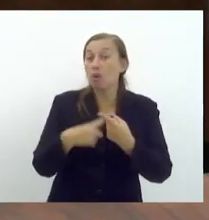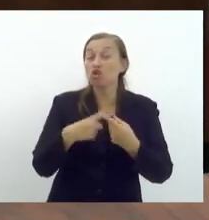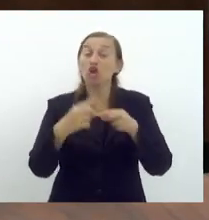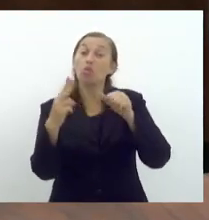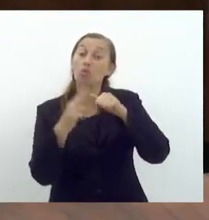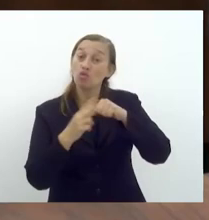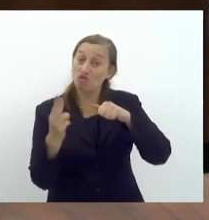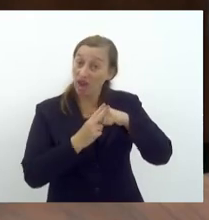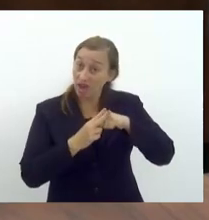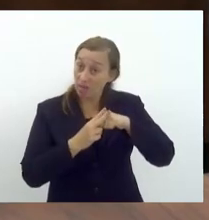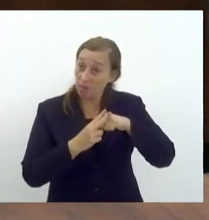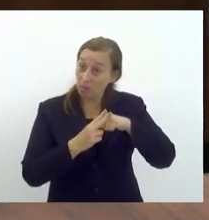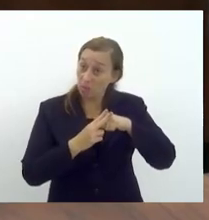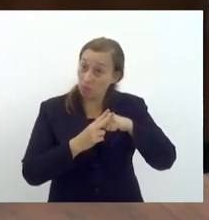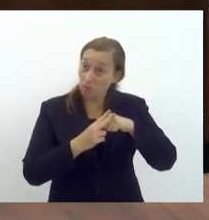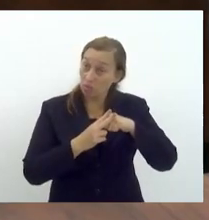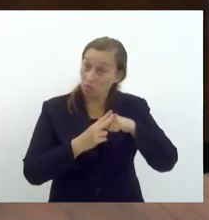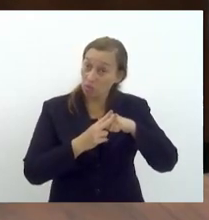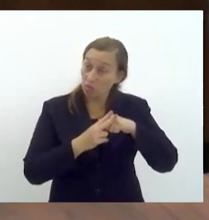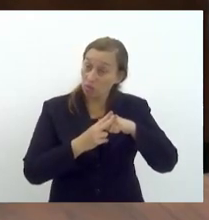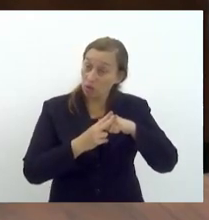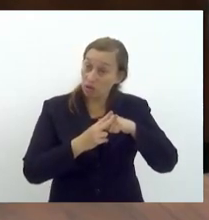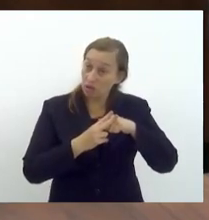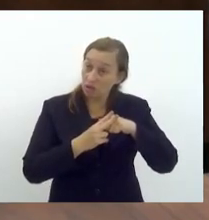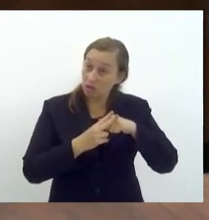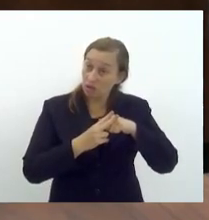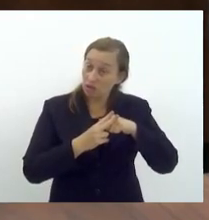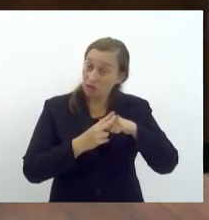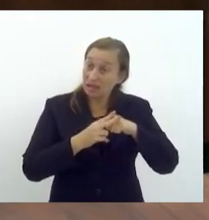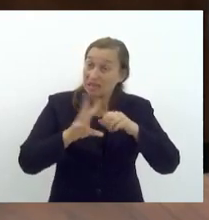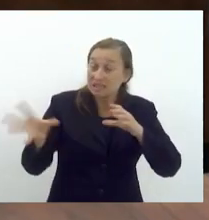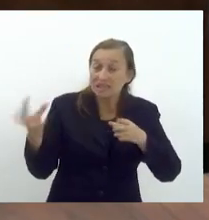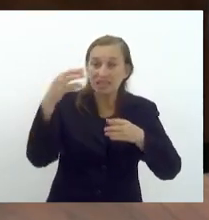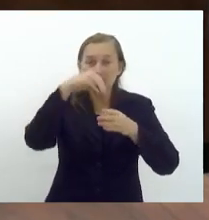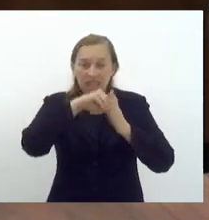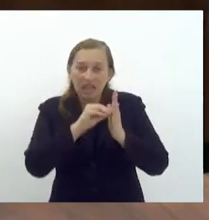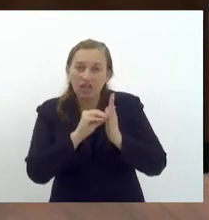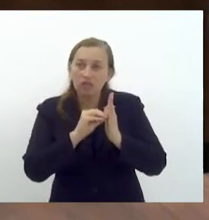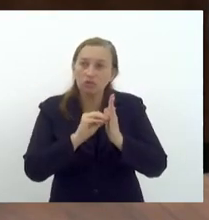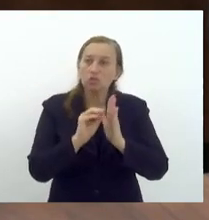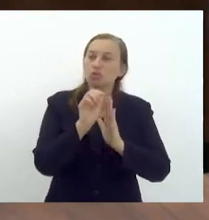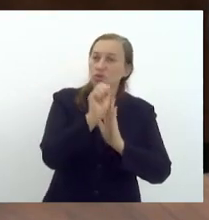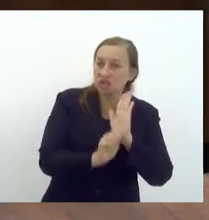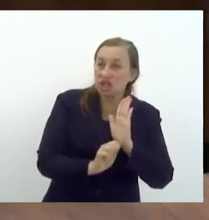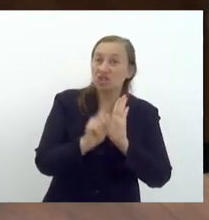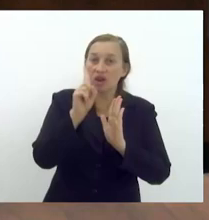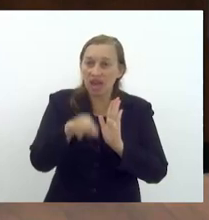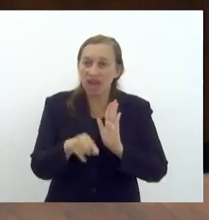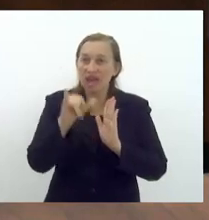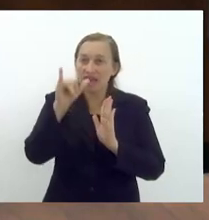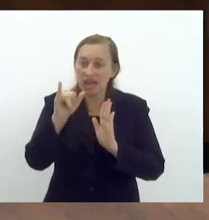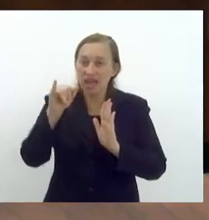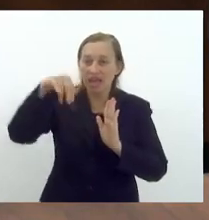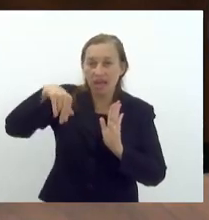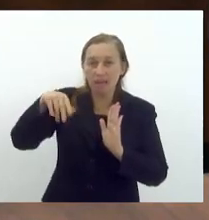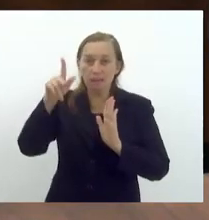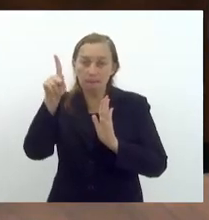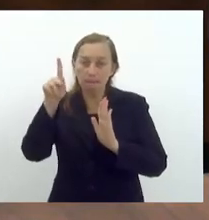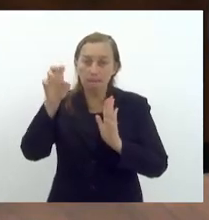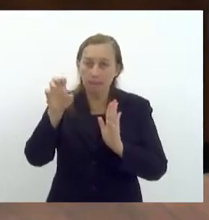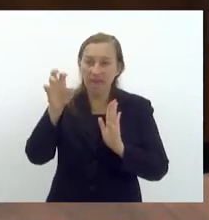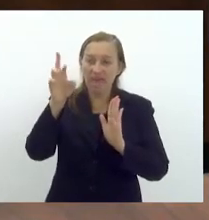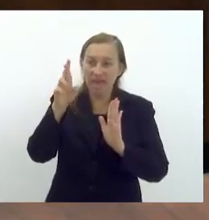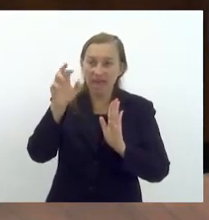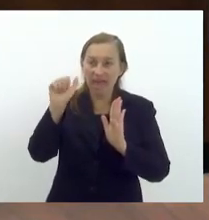que está a conjunção verbal que está no texto é no imperativo eu não vejo o óbice também